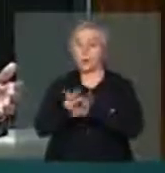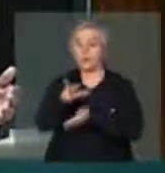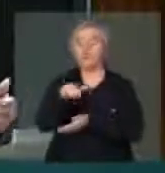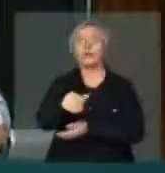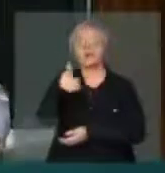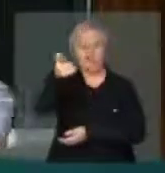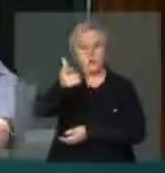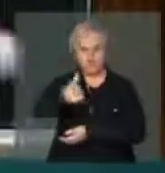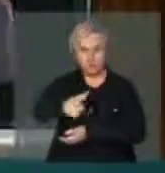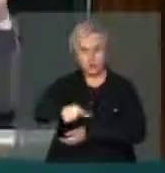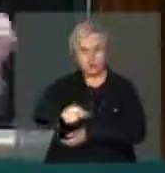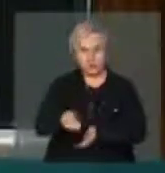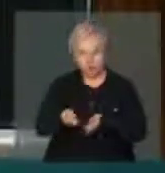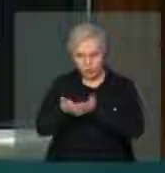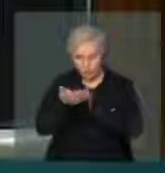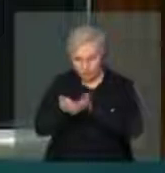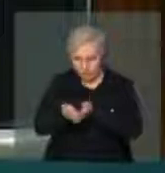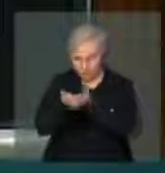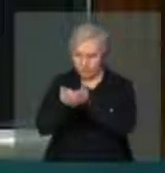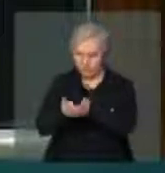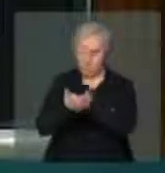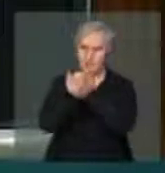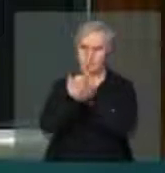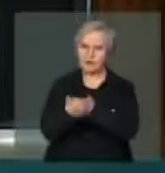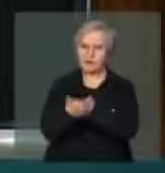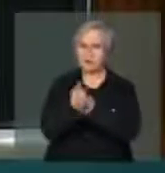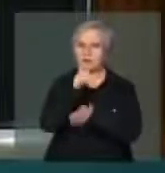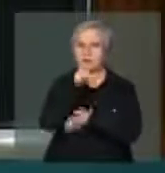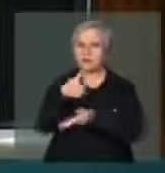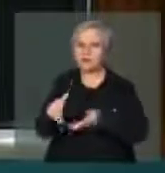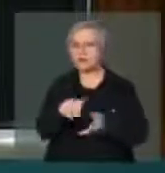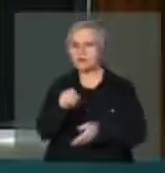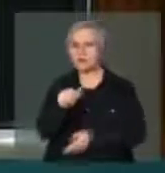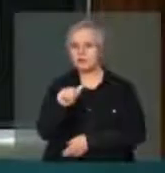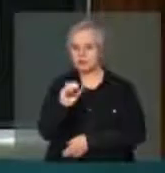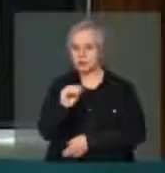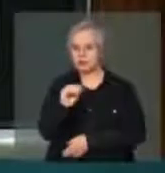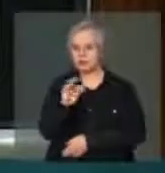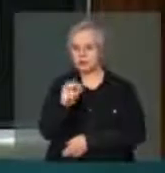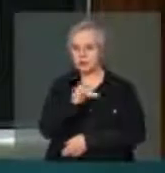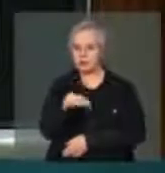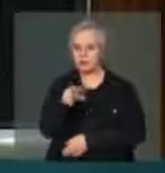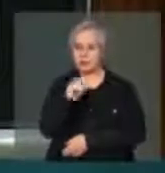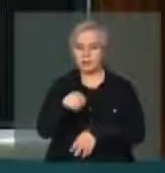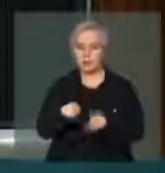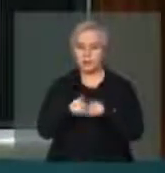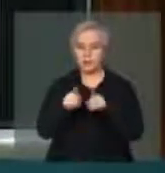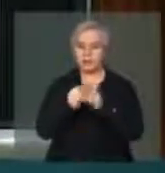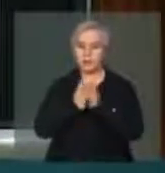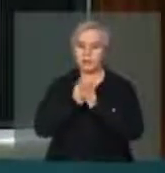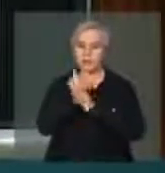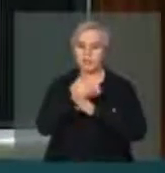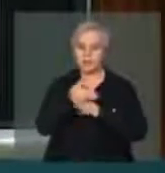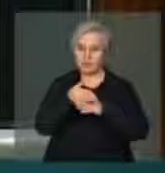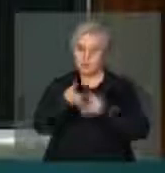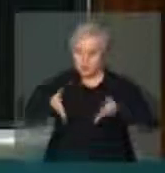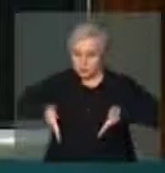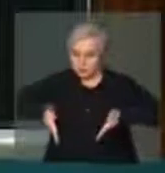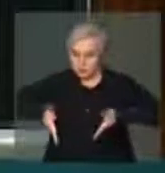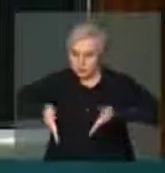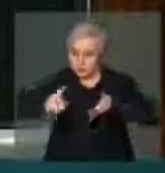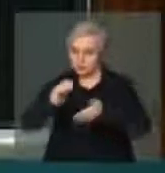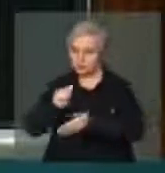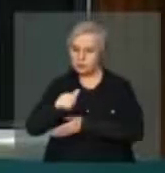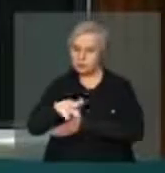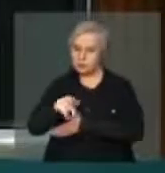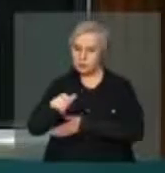voltar a circular no Rio São Francisco, e esses navios vão, através de um canal de 200 quilômetros, entrarem no